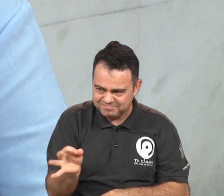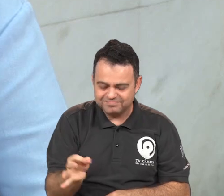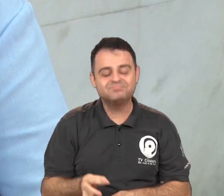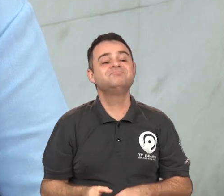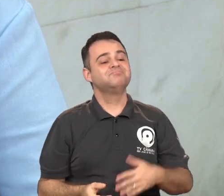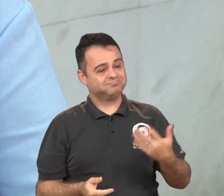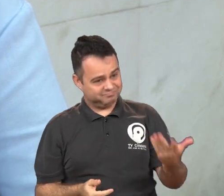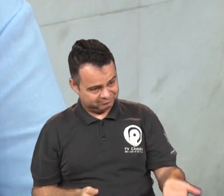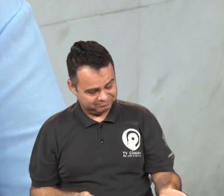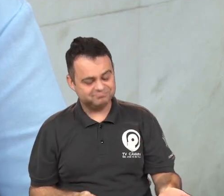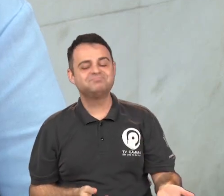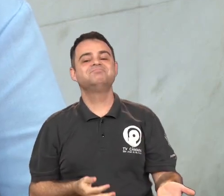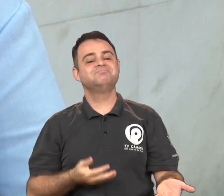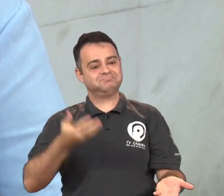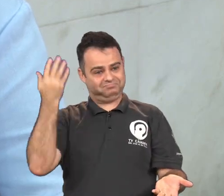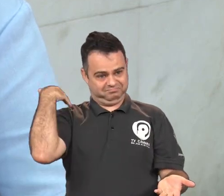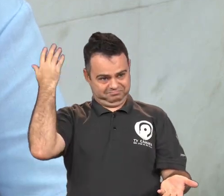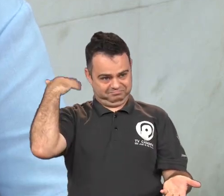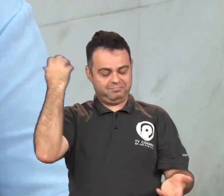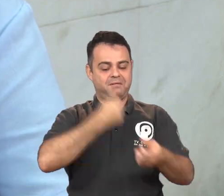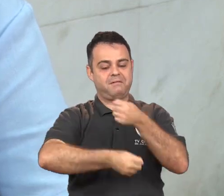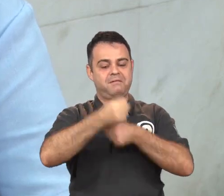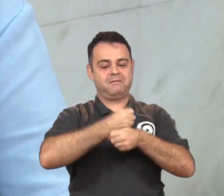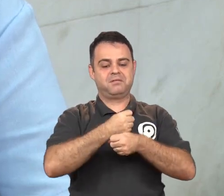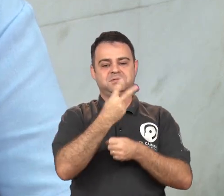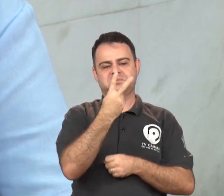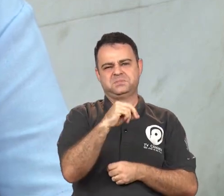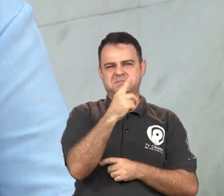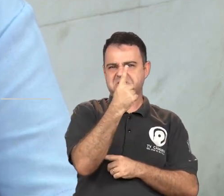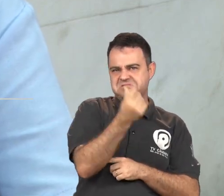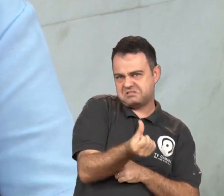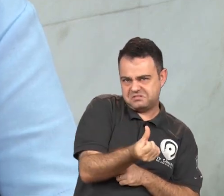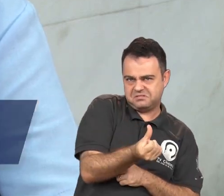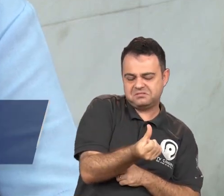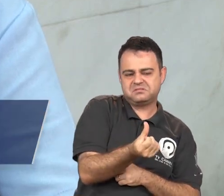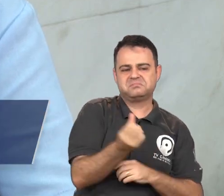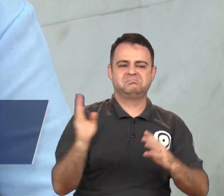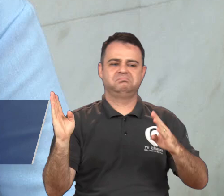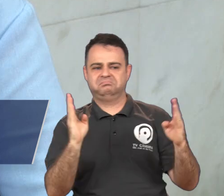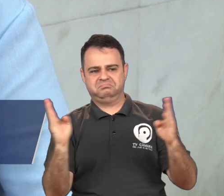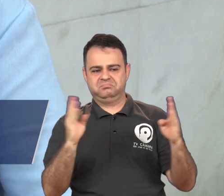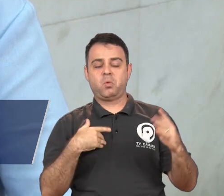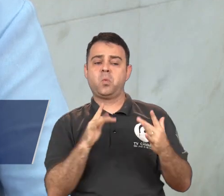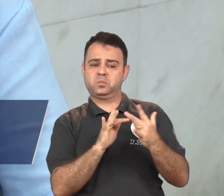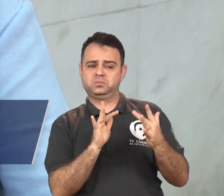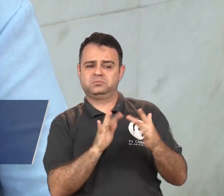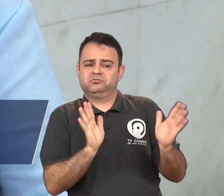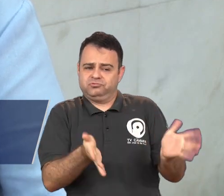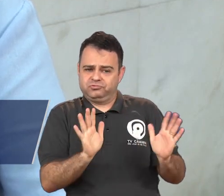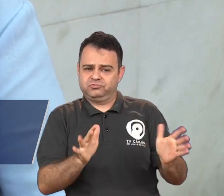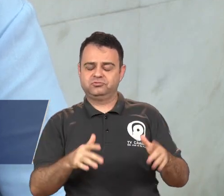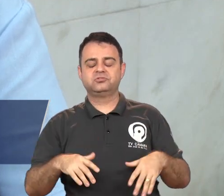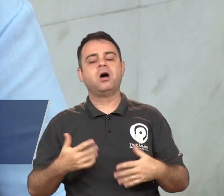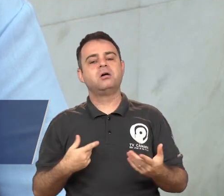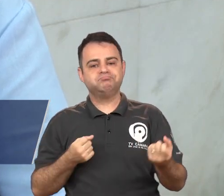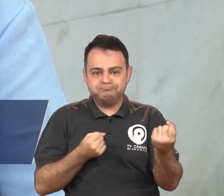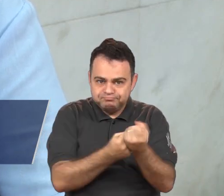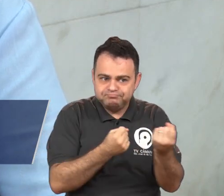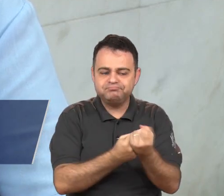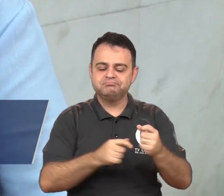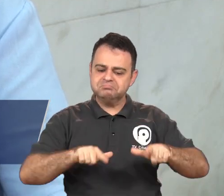já foi algo que a gente teve contato em 2016 e viemos trabalhando